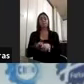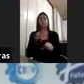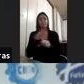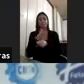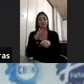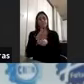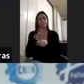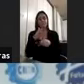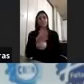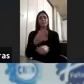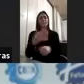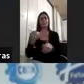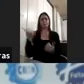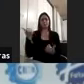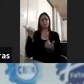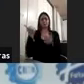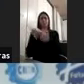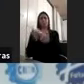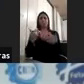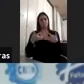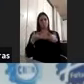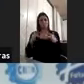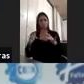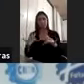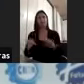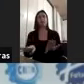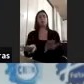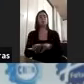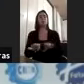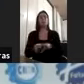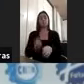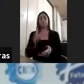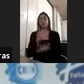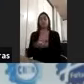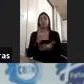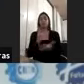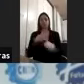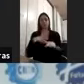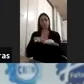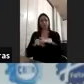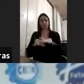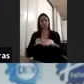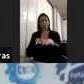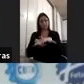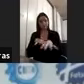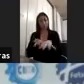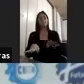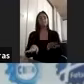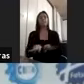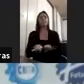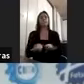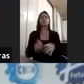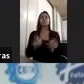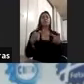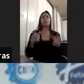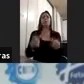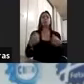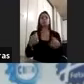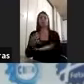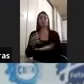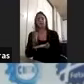são muitas pessoas. Então, há uma movimentação a noite inteira sobre aonde vou lá levar o café, onde leva